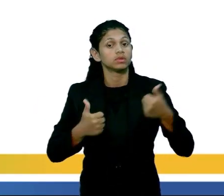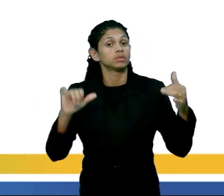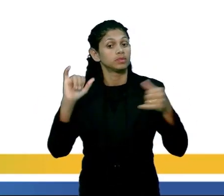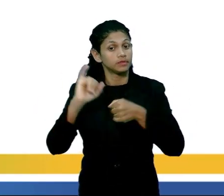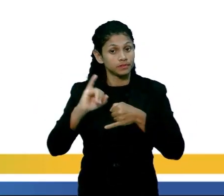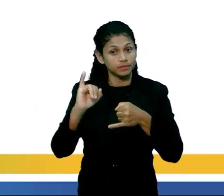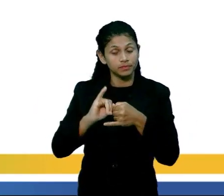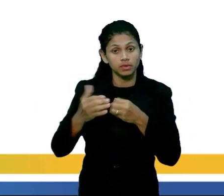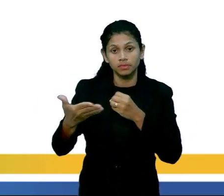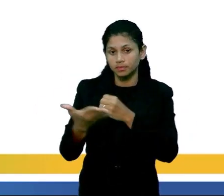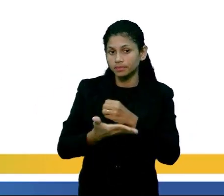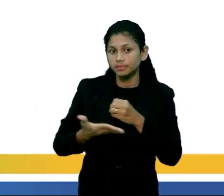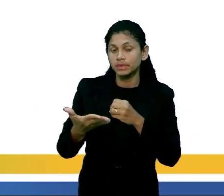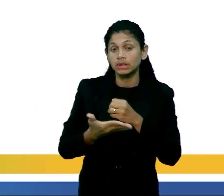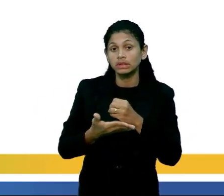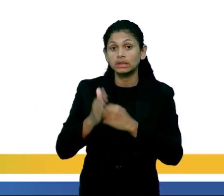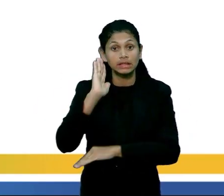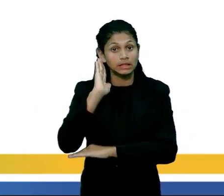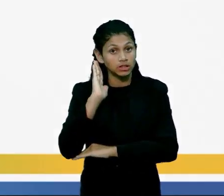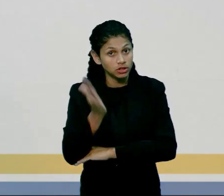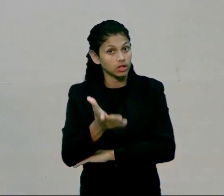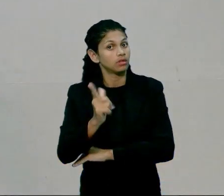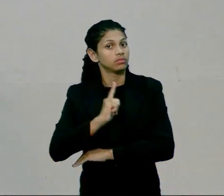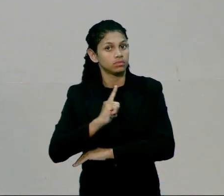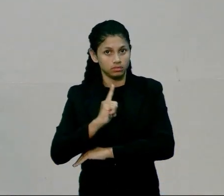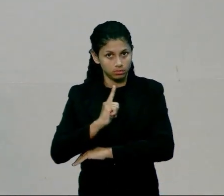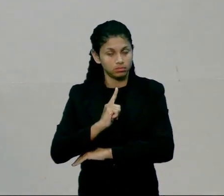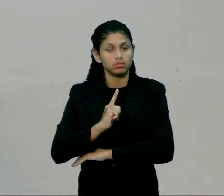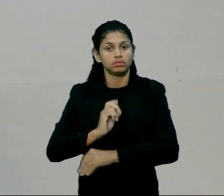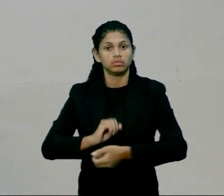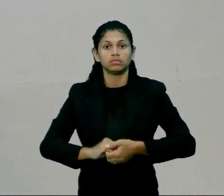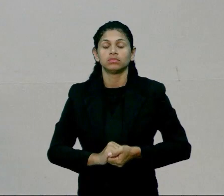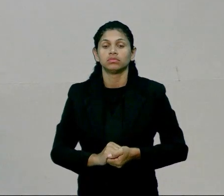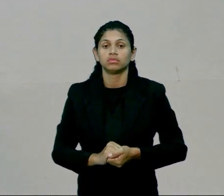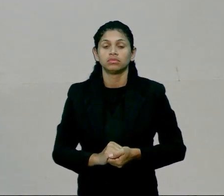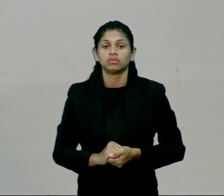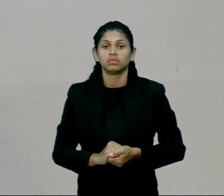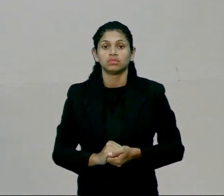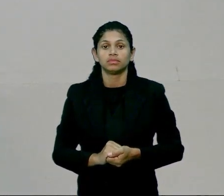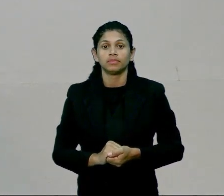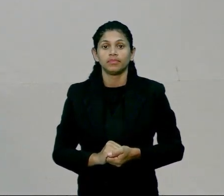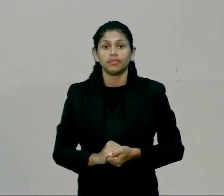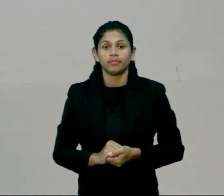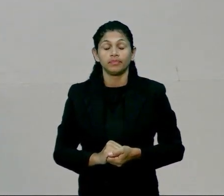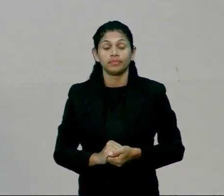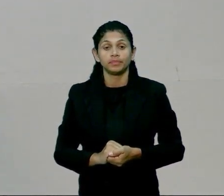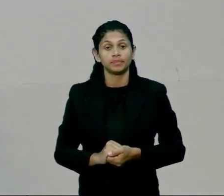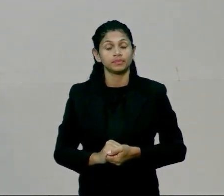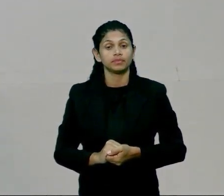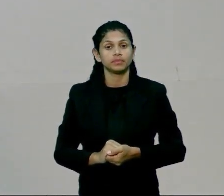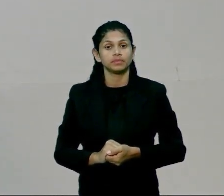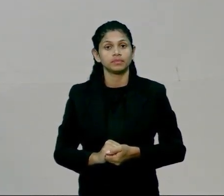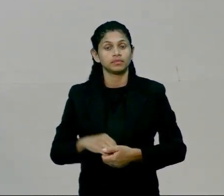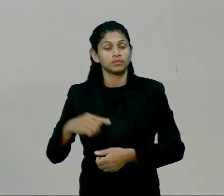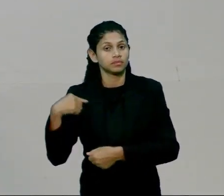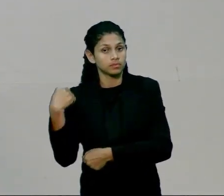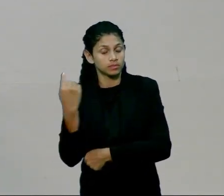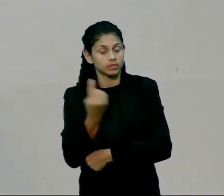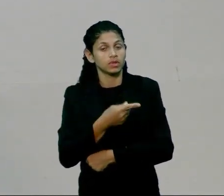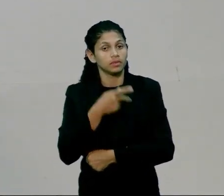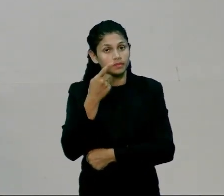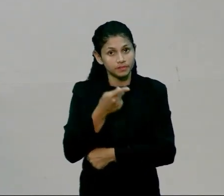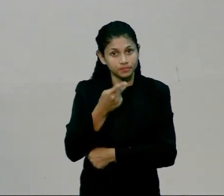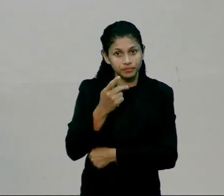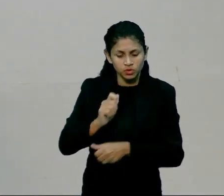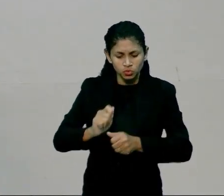modificação daquelas adquiridas. Então aqui a gente está abordando inicialmente esforço físico.